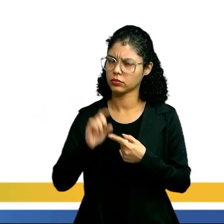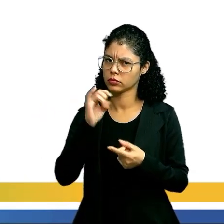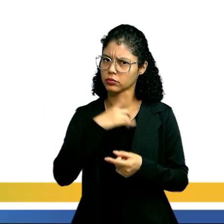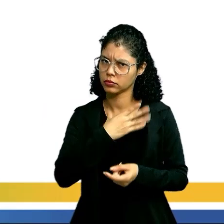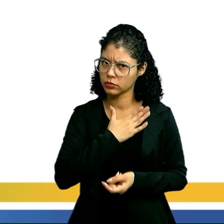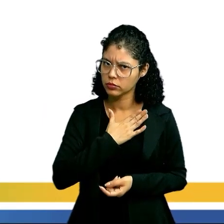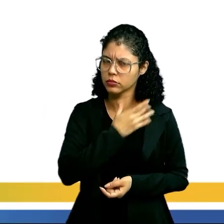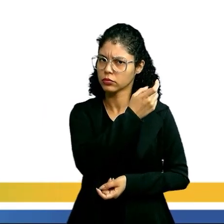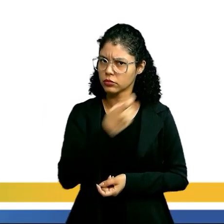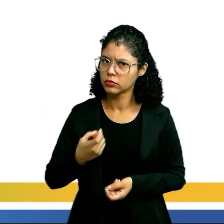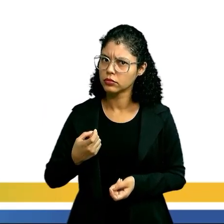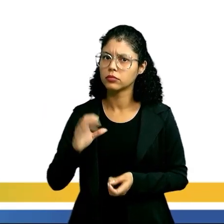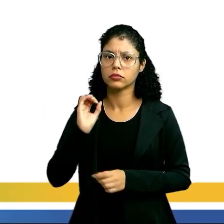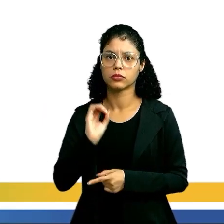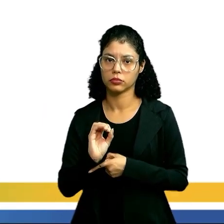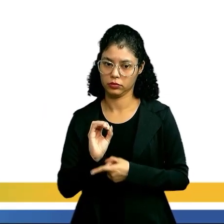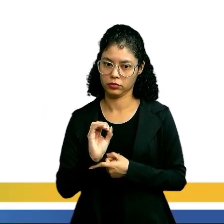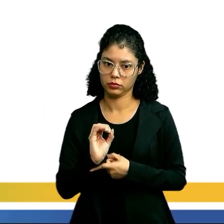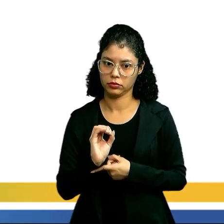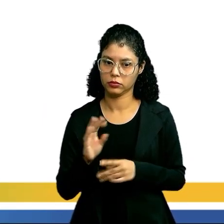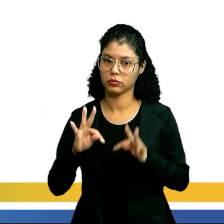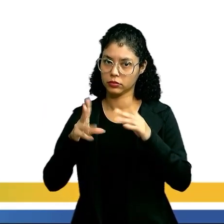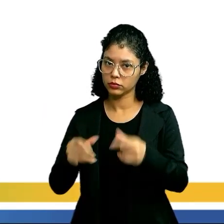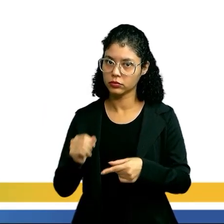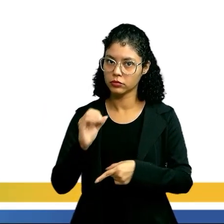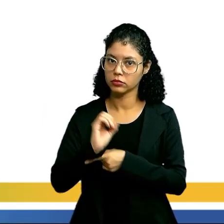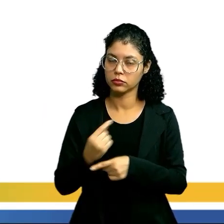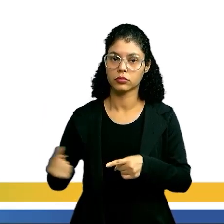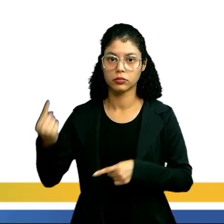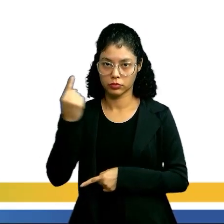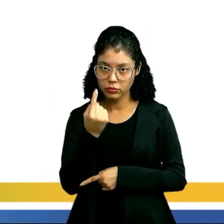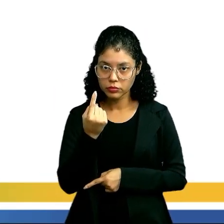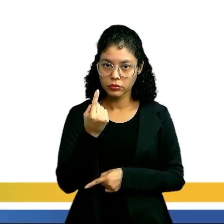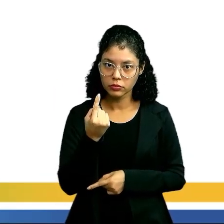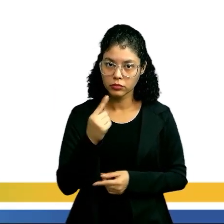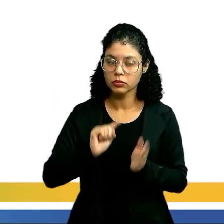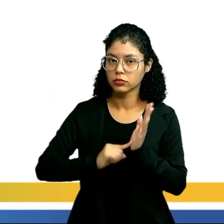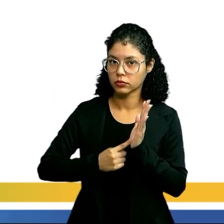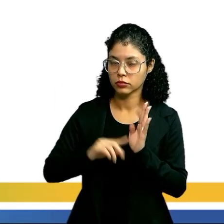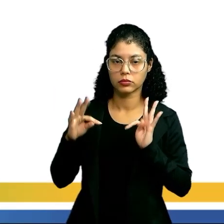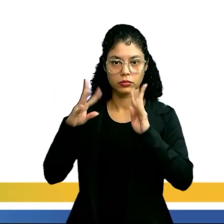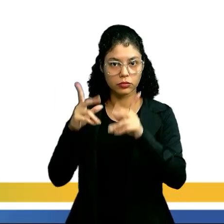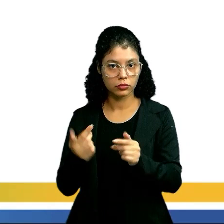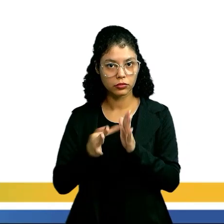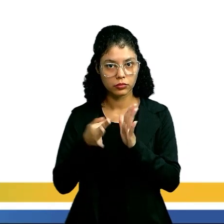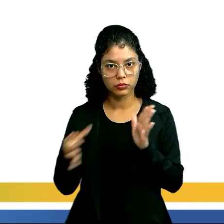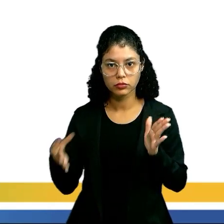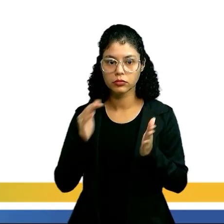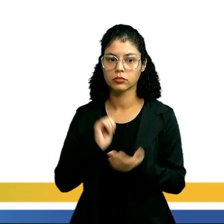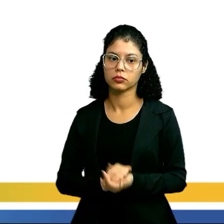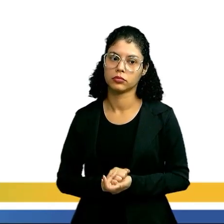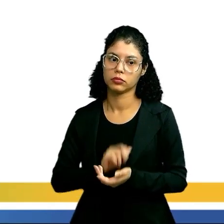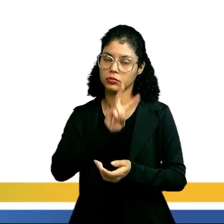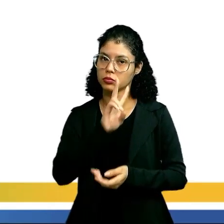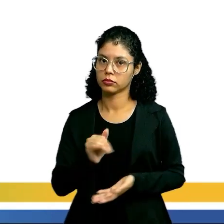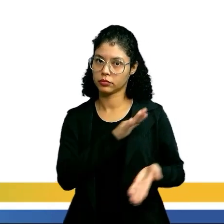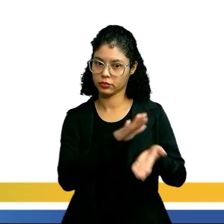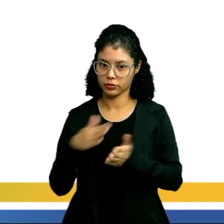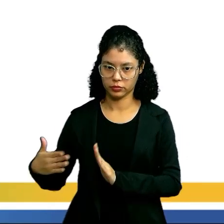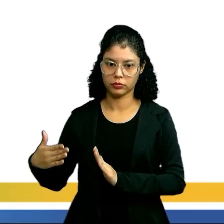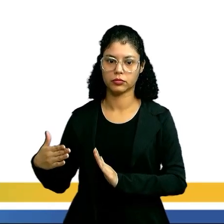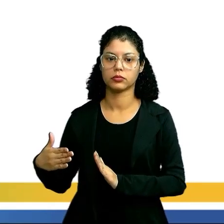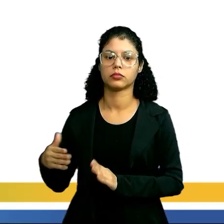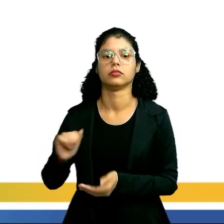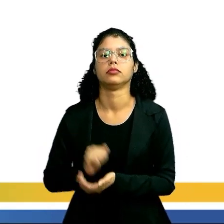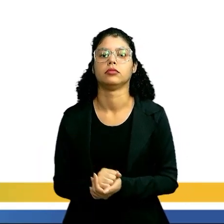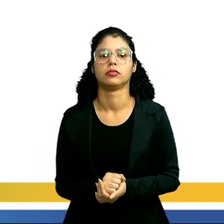meu x for 0, todo número elevado a 0 dá 1. Então, esse é um ponto onde toda função vai passar.